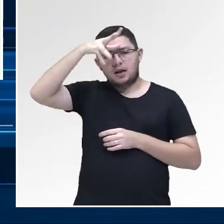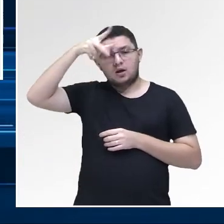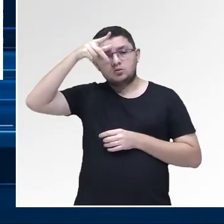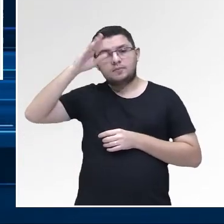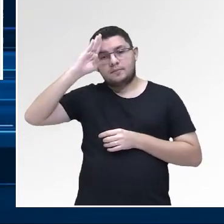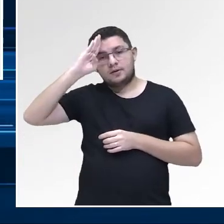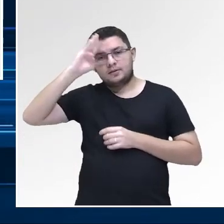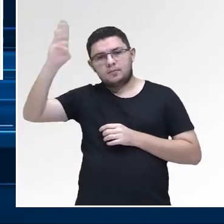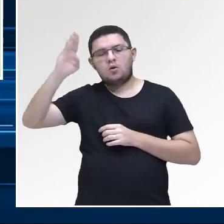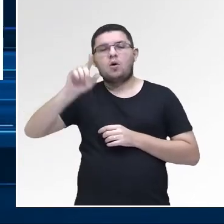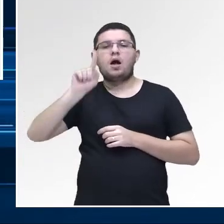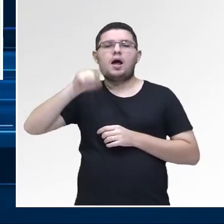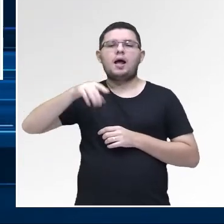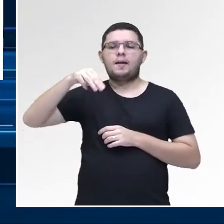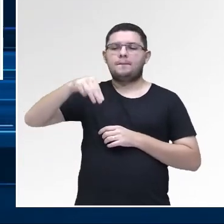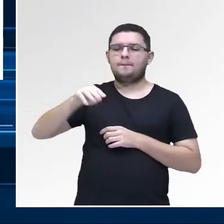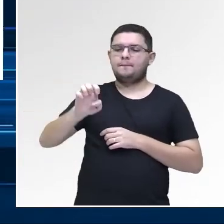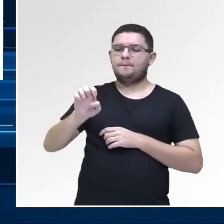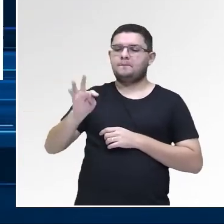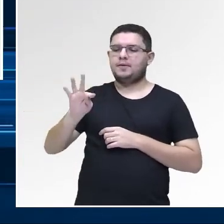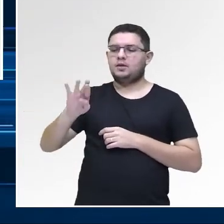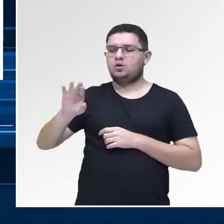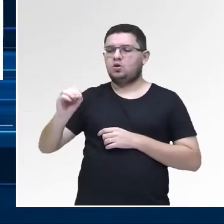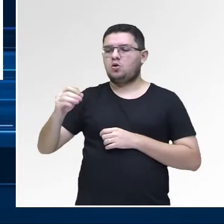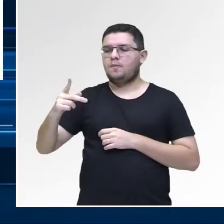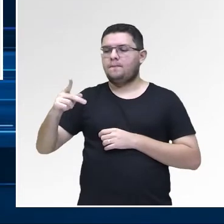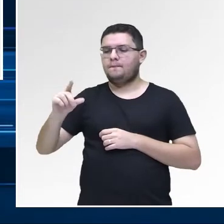a metrópole. Seguindo na região